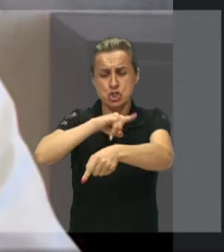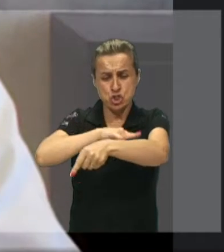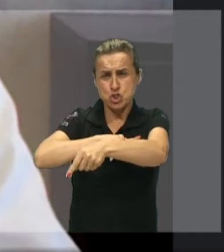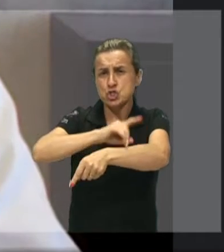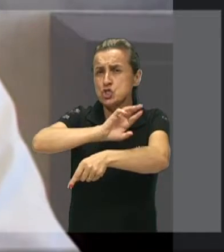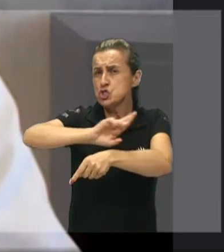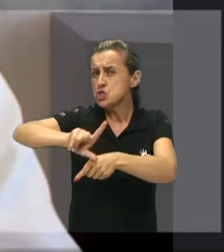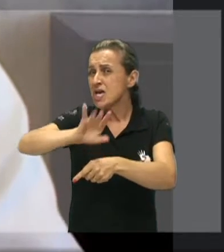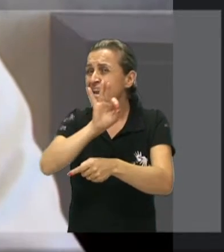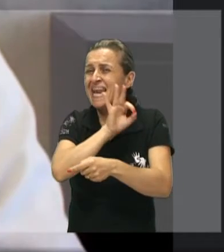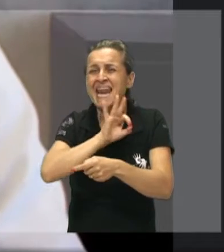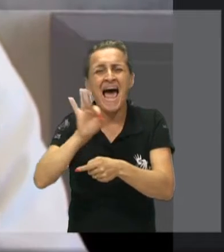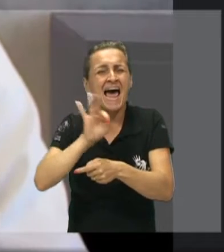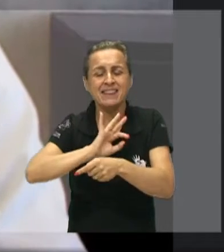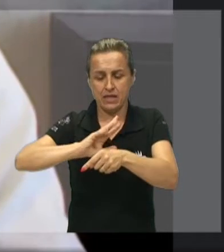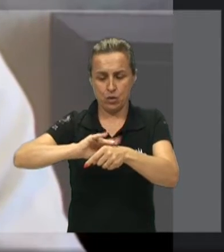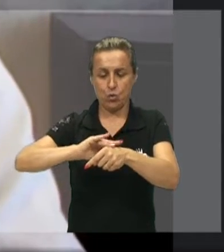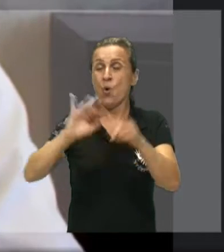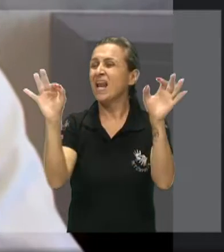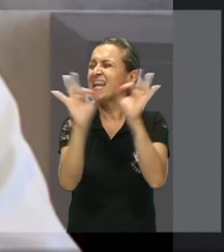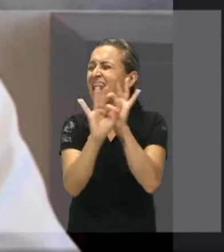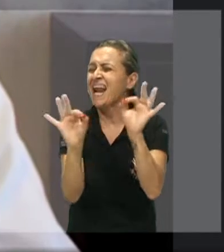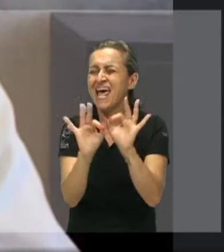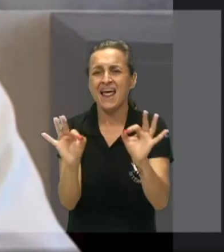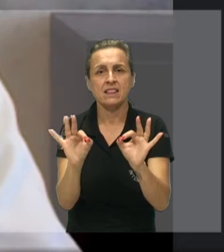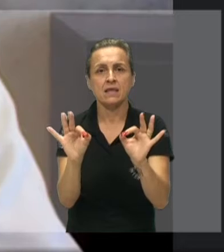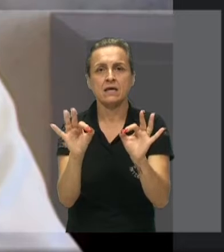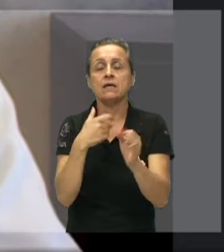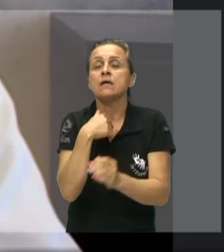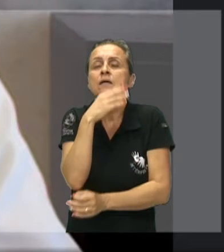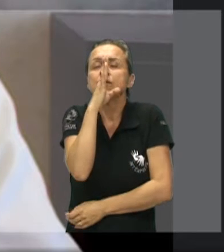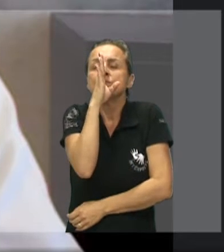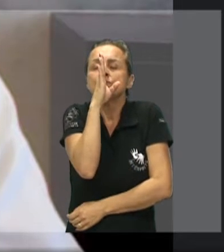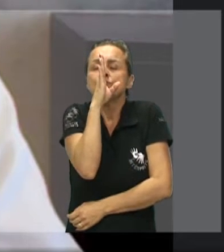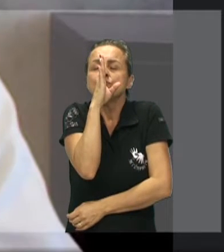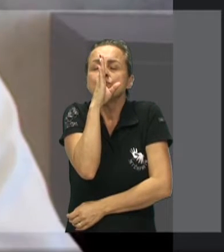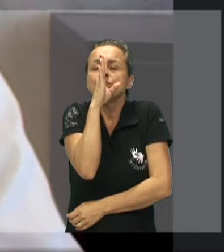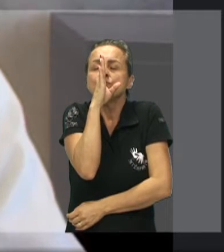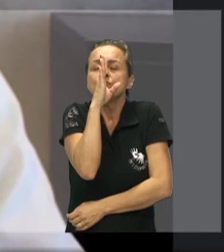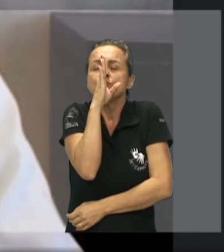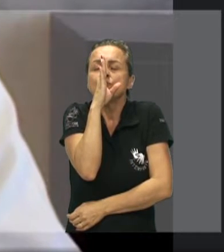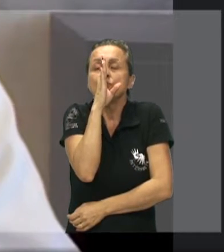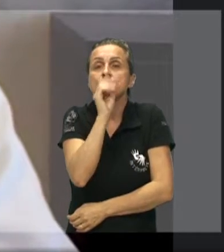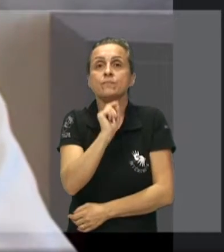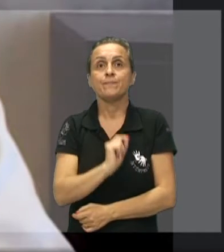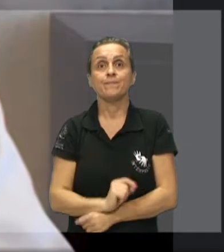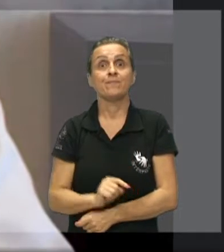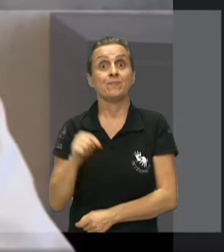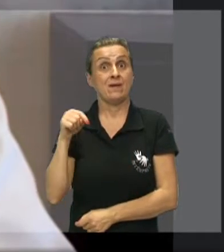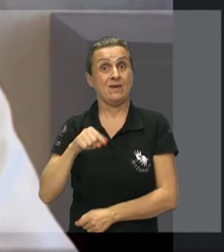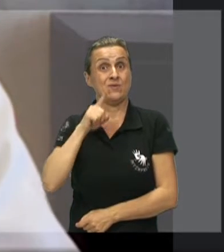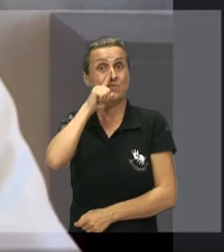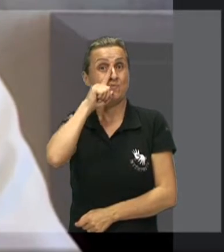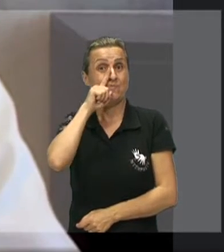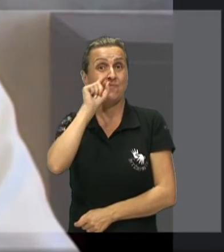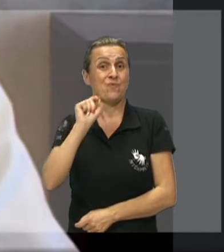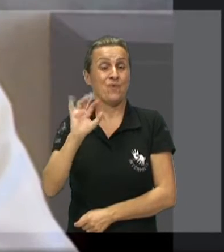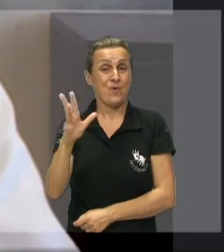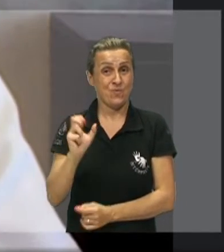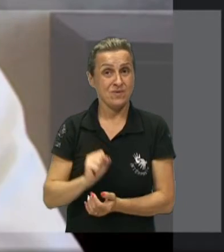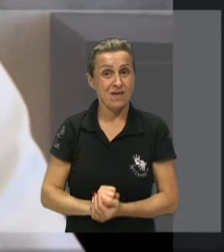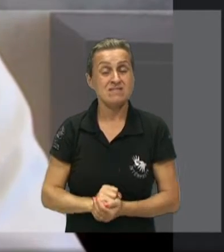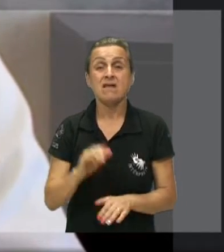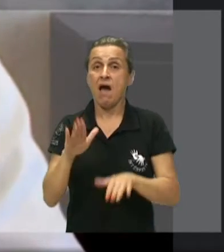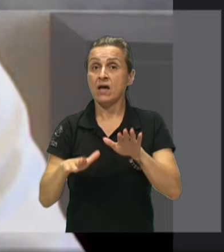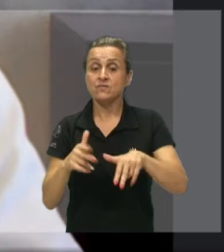causa dor e não tem metástase, ele não tem. Ele é silencioso. Então, o que muitas vezes acontece, assim, um paciente